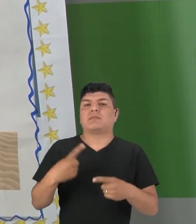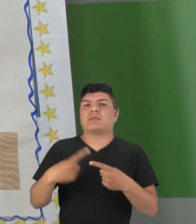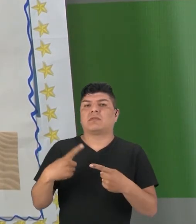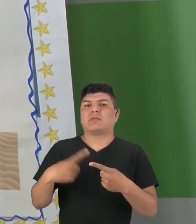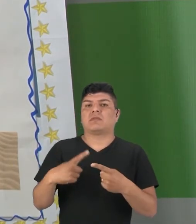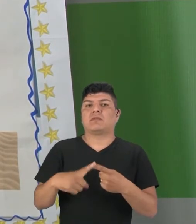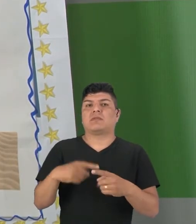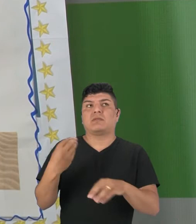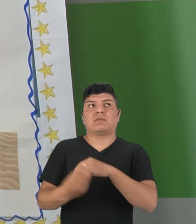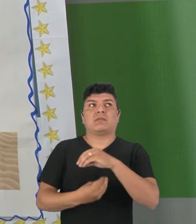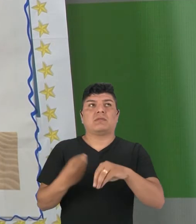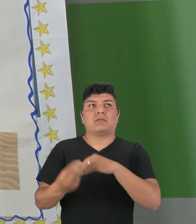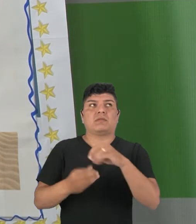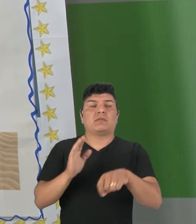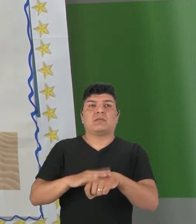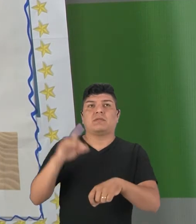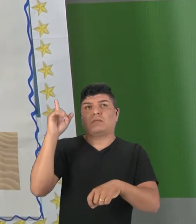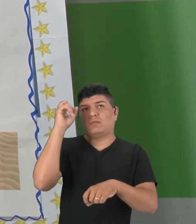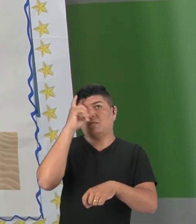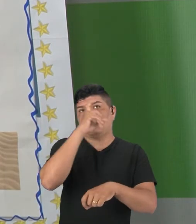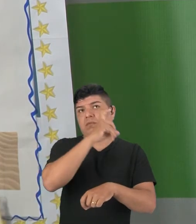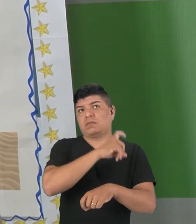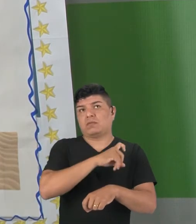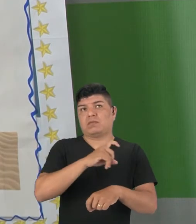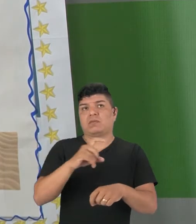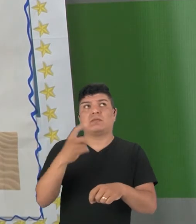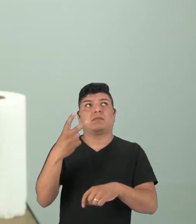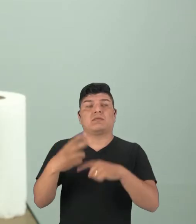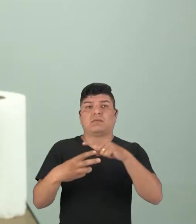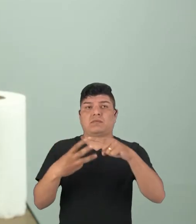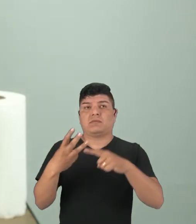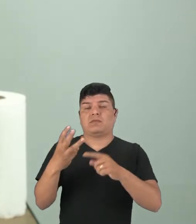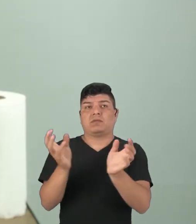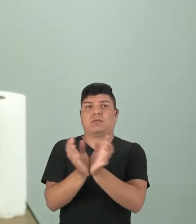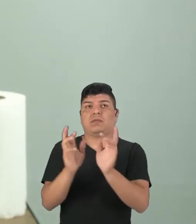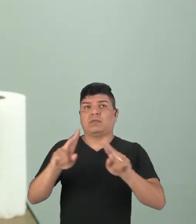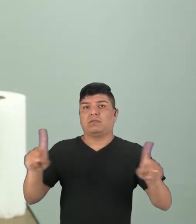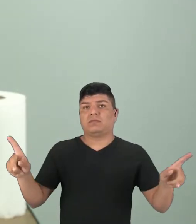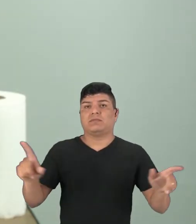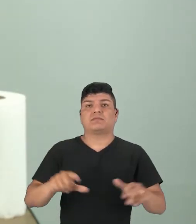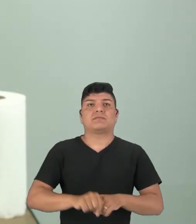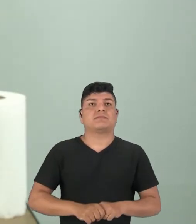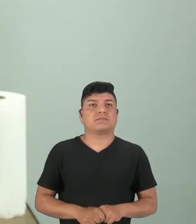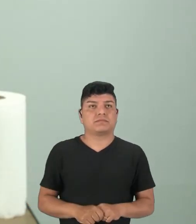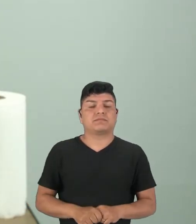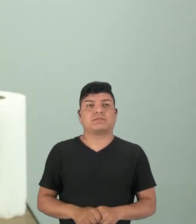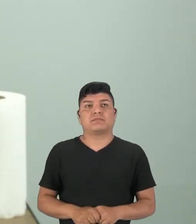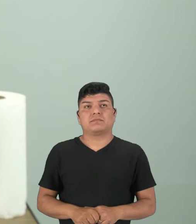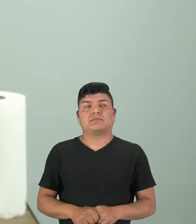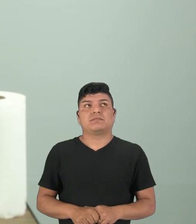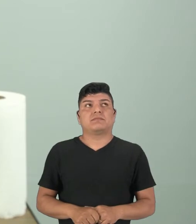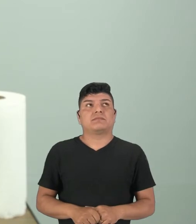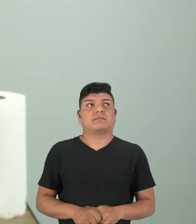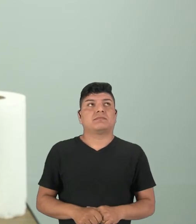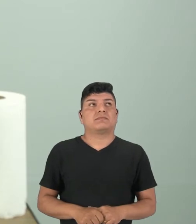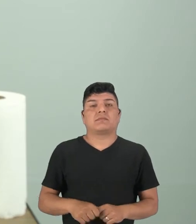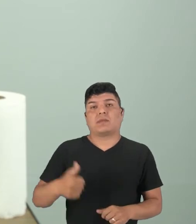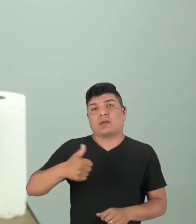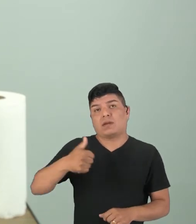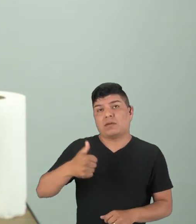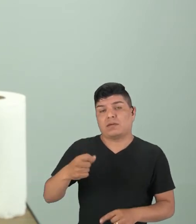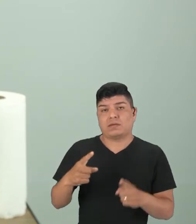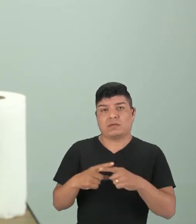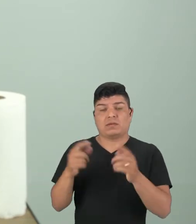essa mistura foi mais difícil de separar? Então, a gente vai ver 3 grupos diferentes aqui. Então, vamos lá. A gente está vendo o primeiro